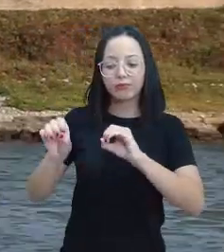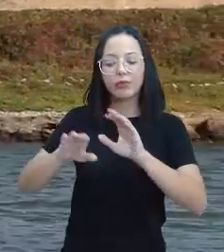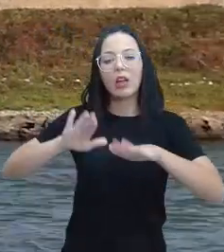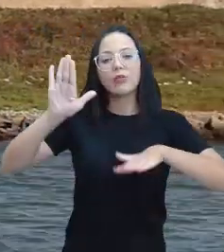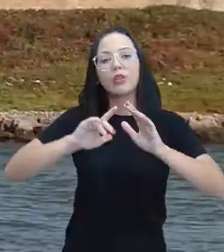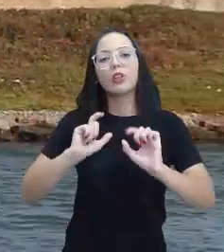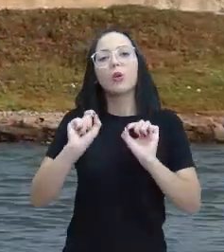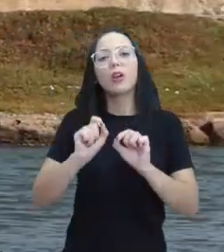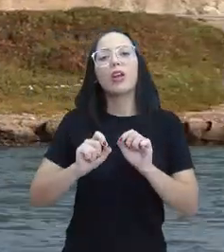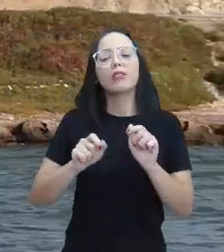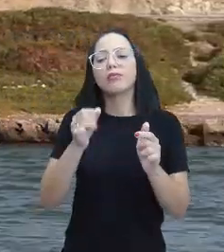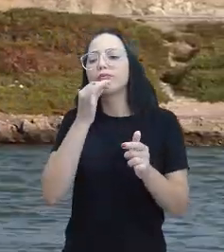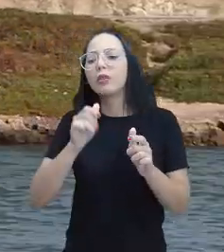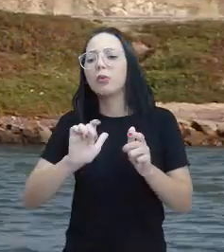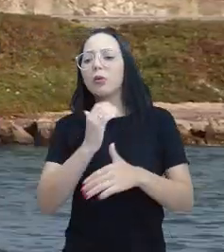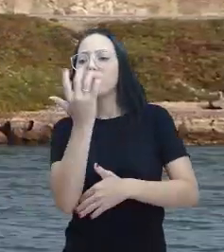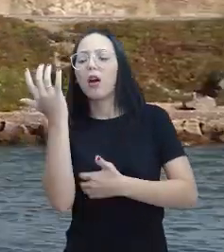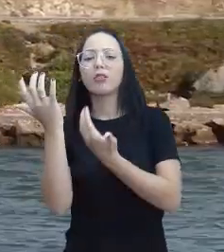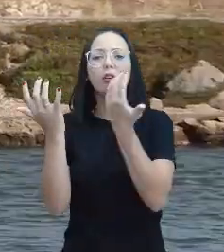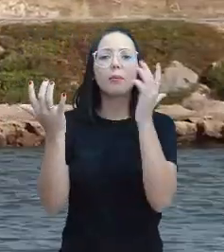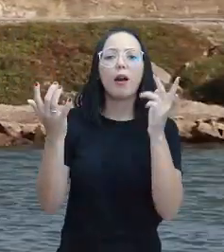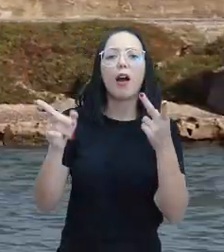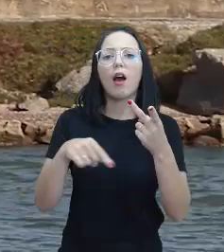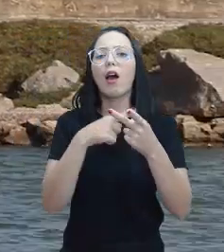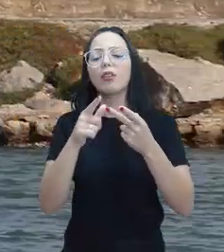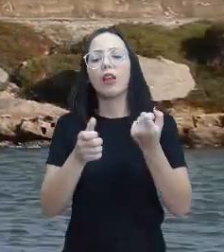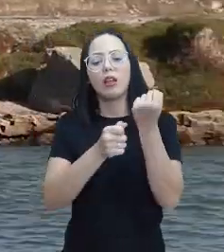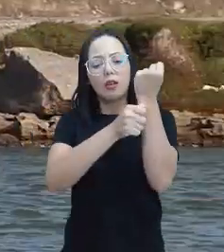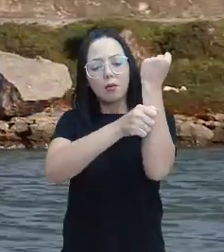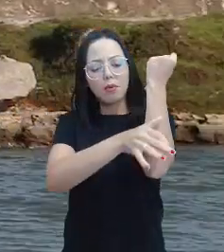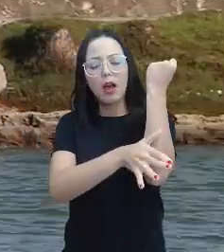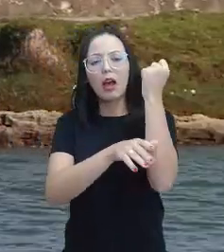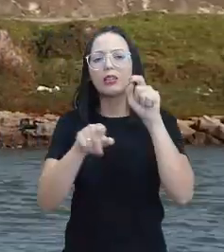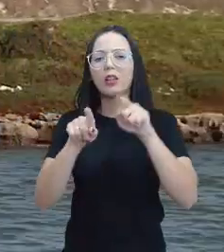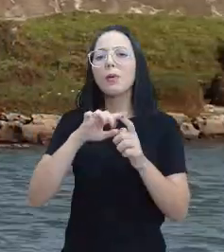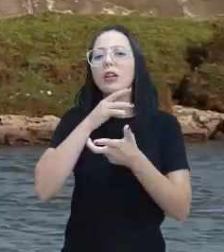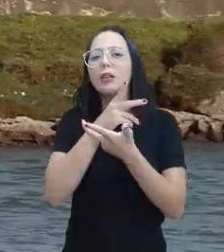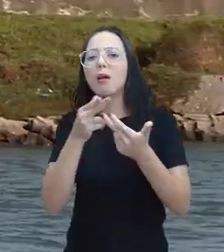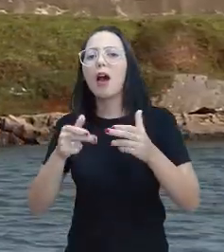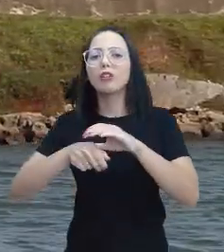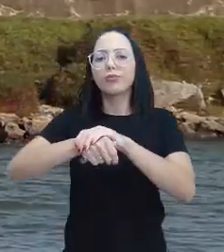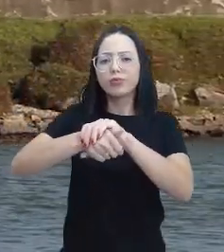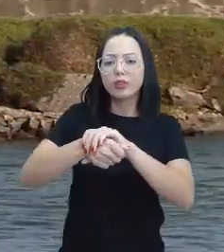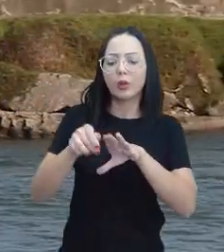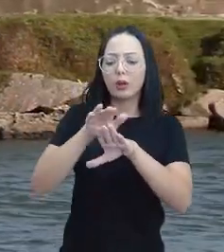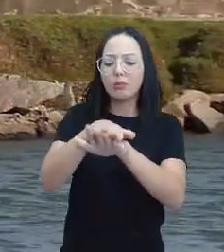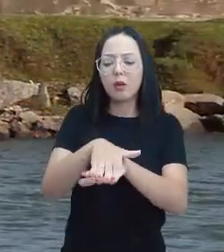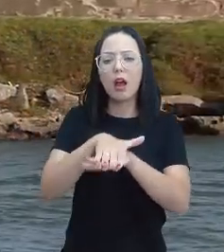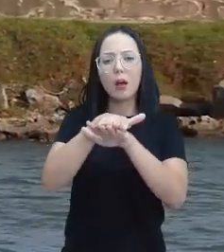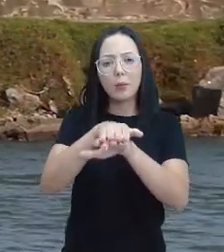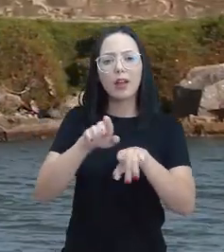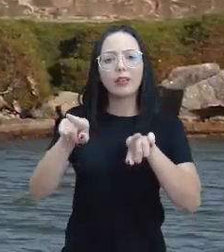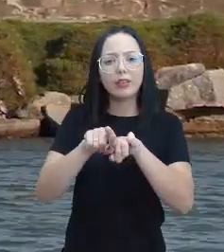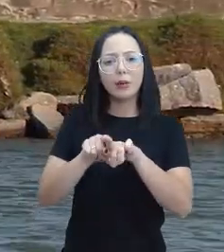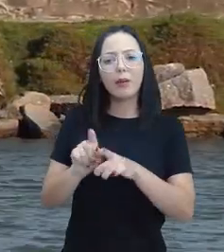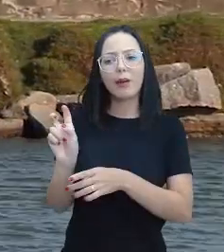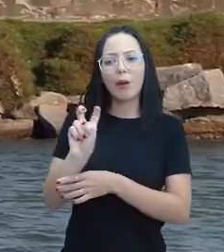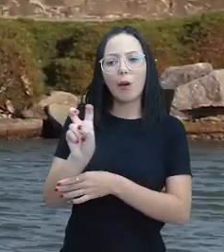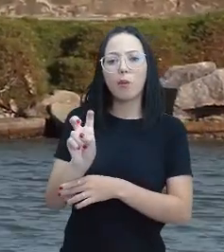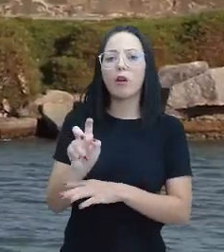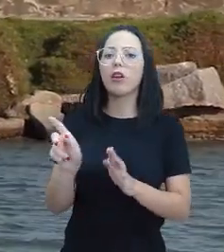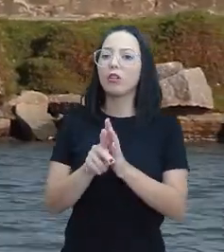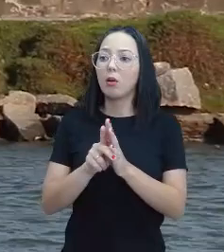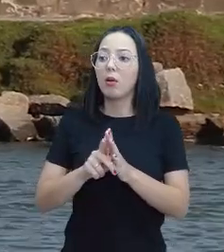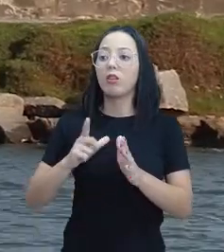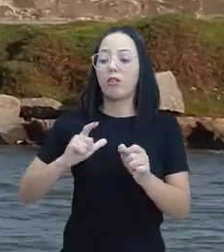várias vegetações com animais como cobras, tartarugas e muito resíduos sólidos. Né? Então são pequenas